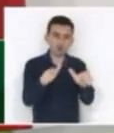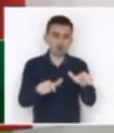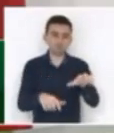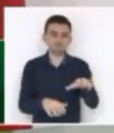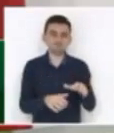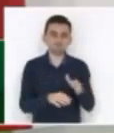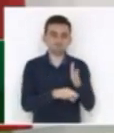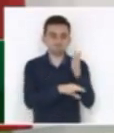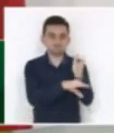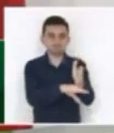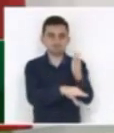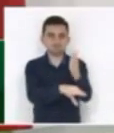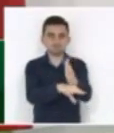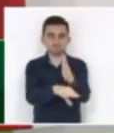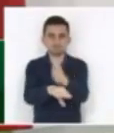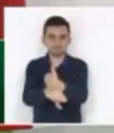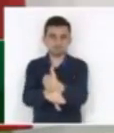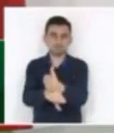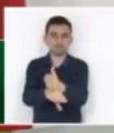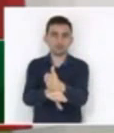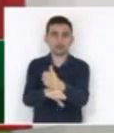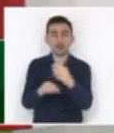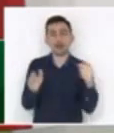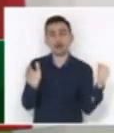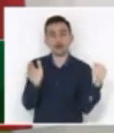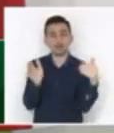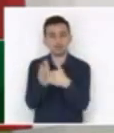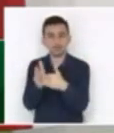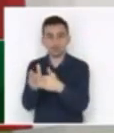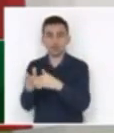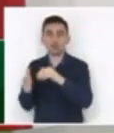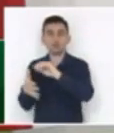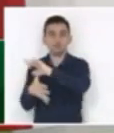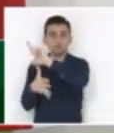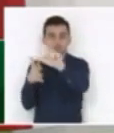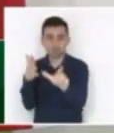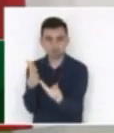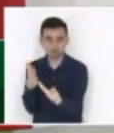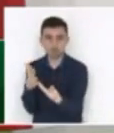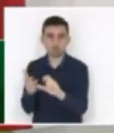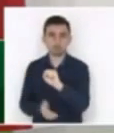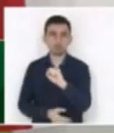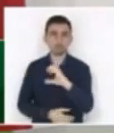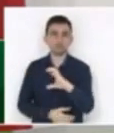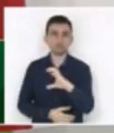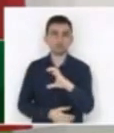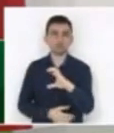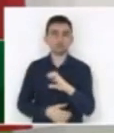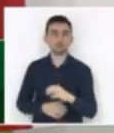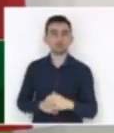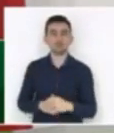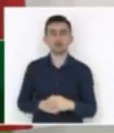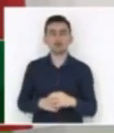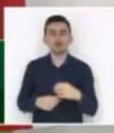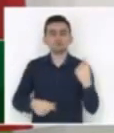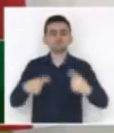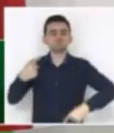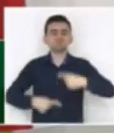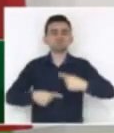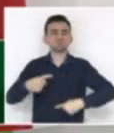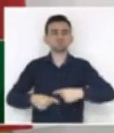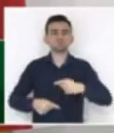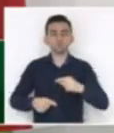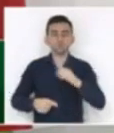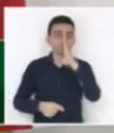do extremo oeste ao litoral catarinense. Qual é o debate central desses